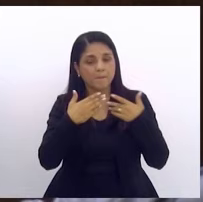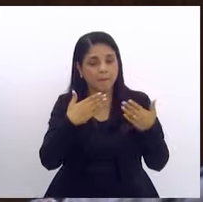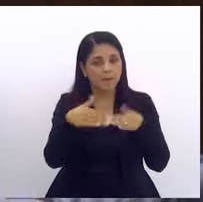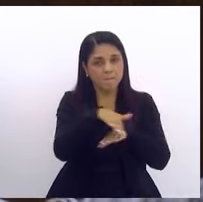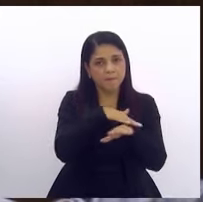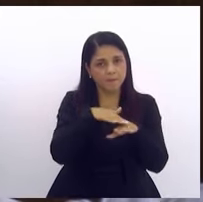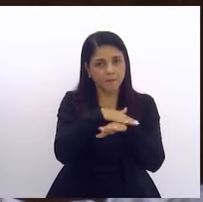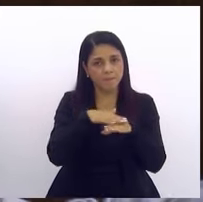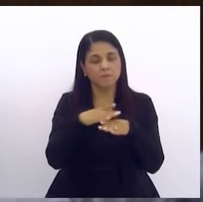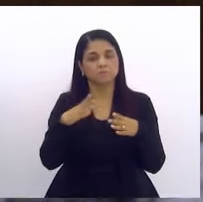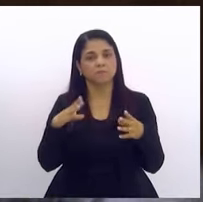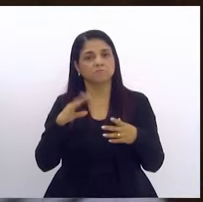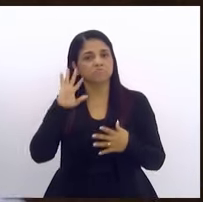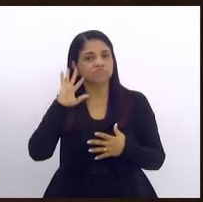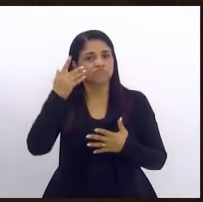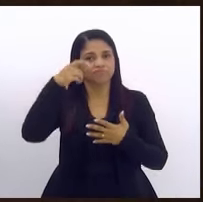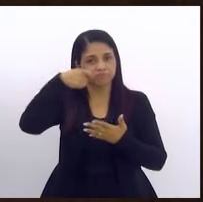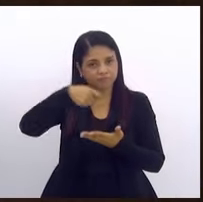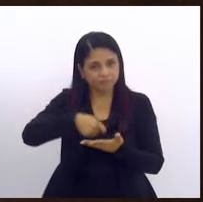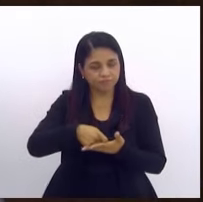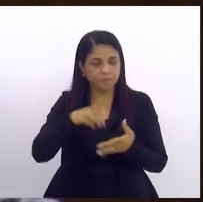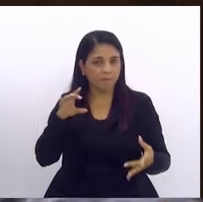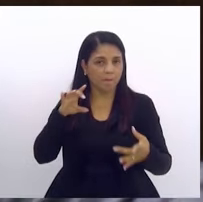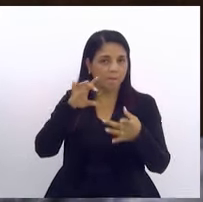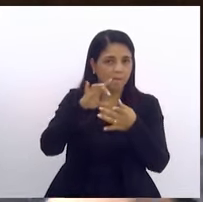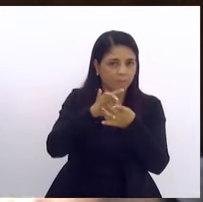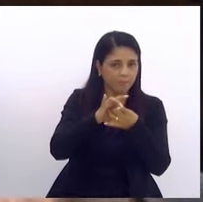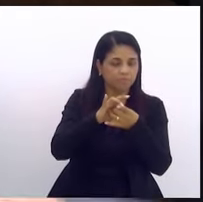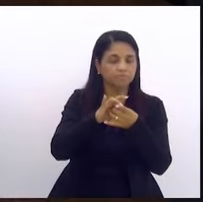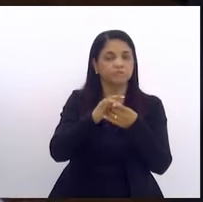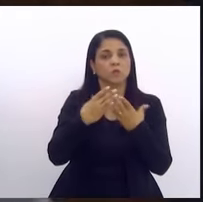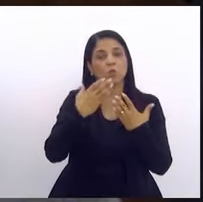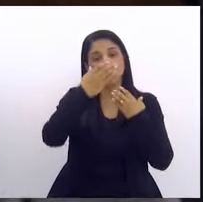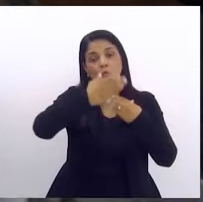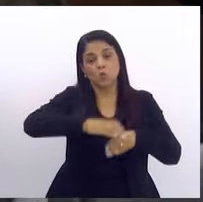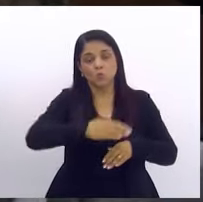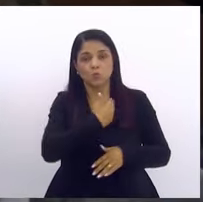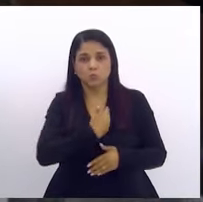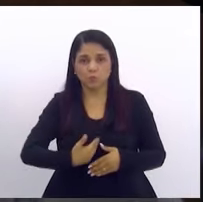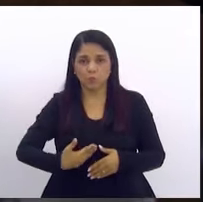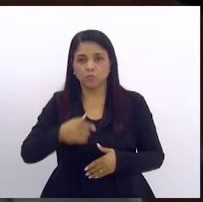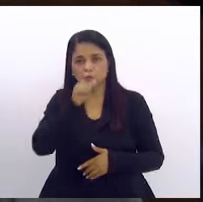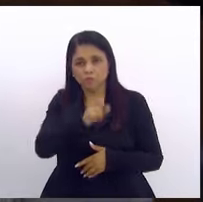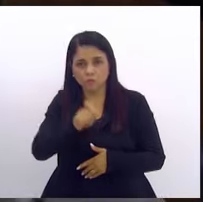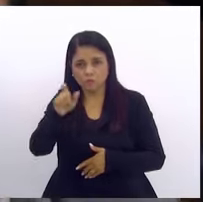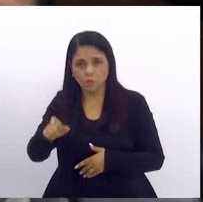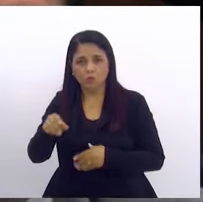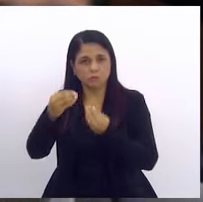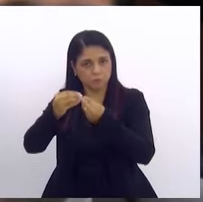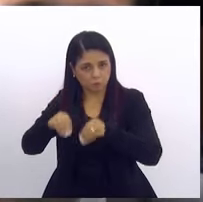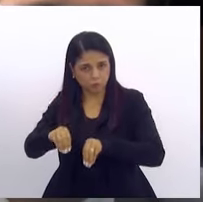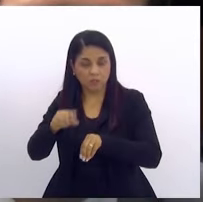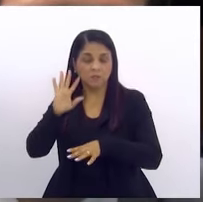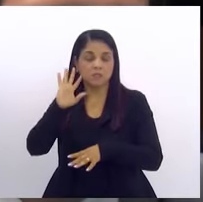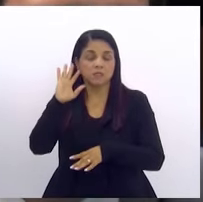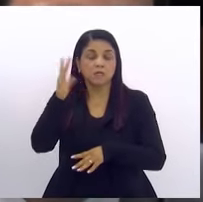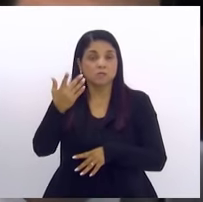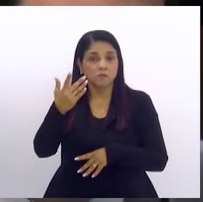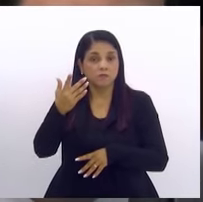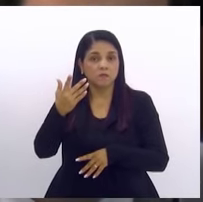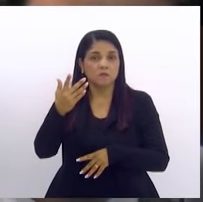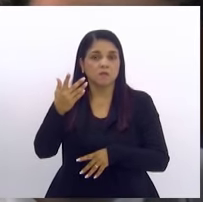um desfecho dessa questão que tem atormentado a vida de tanta gente e tentar resolver um